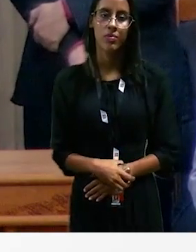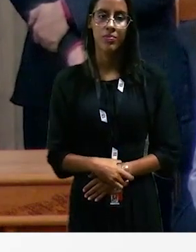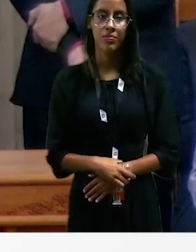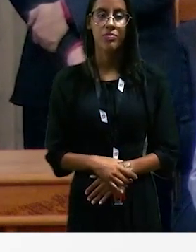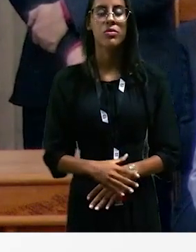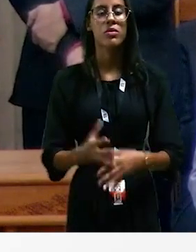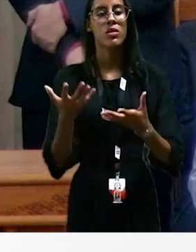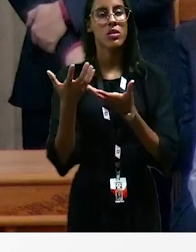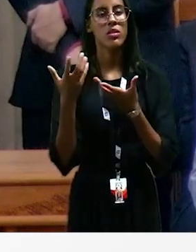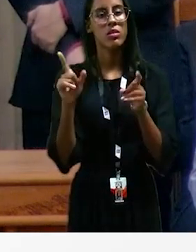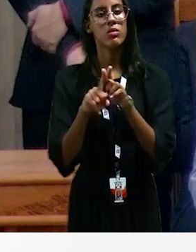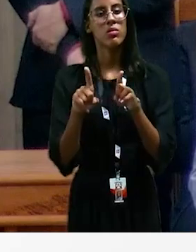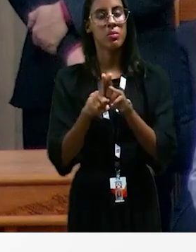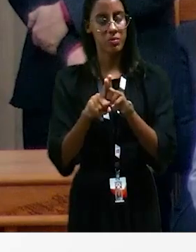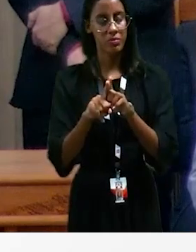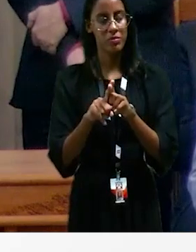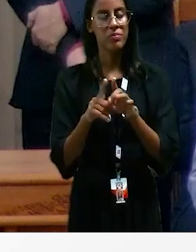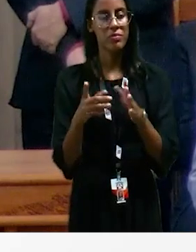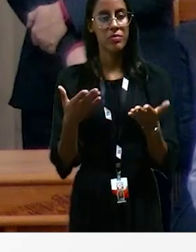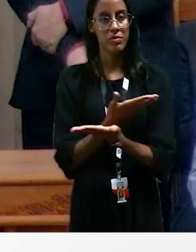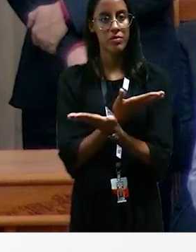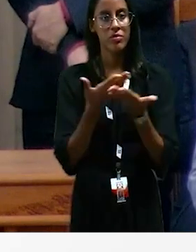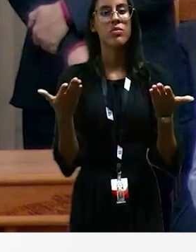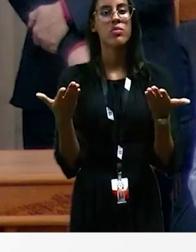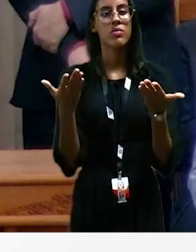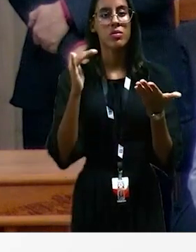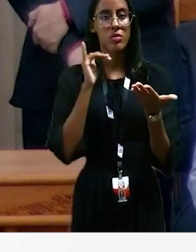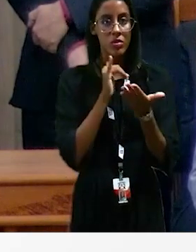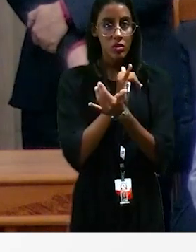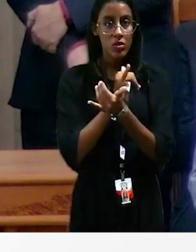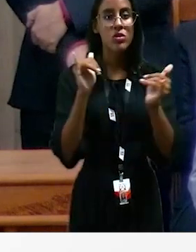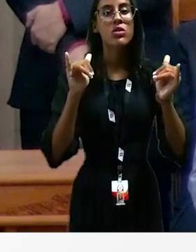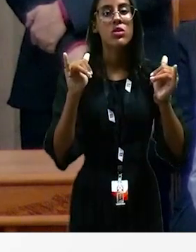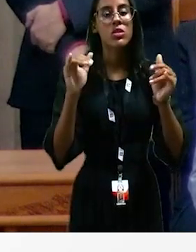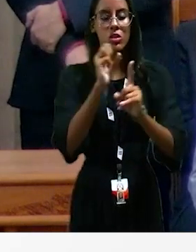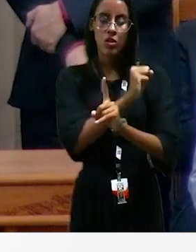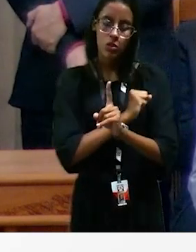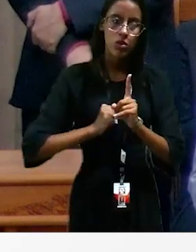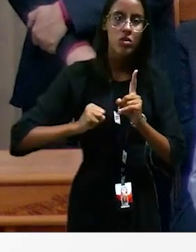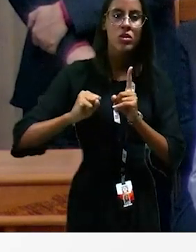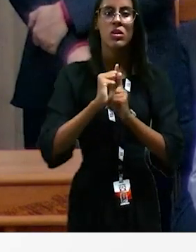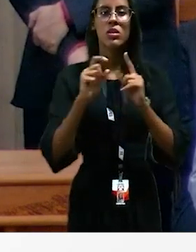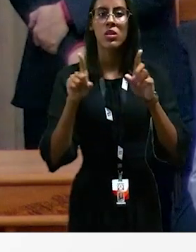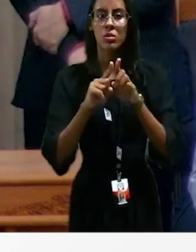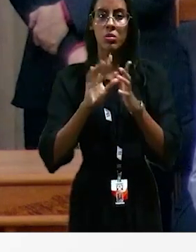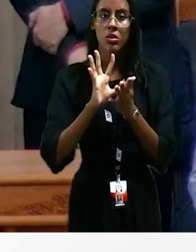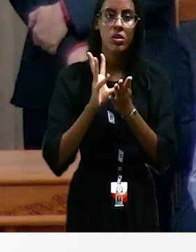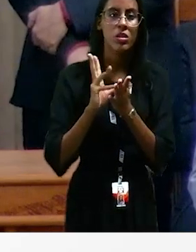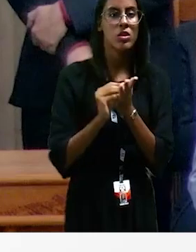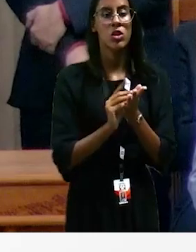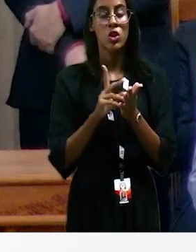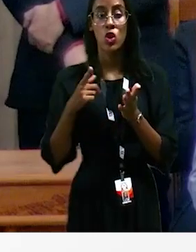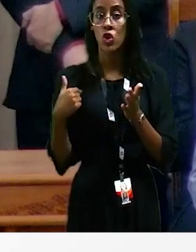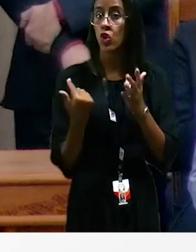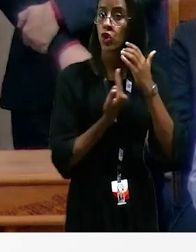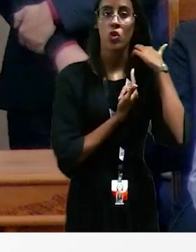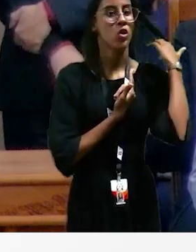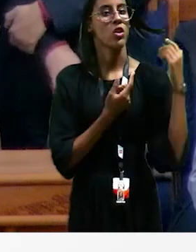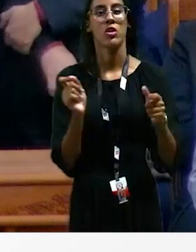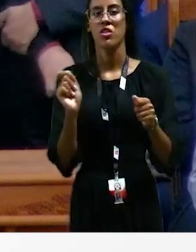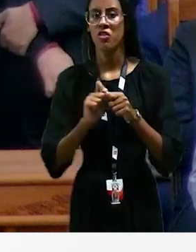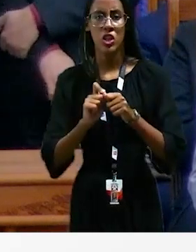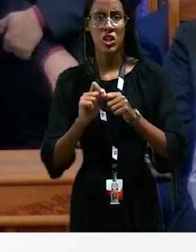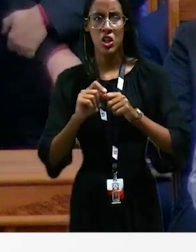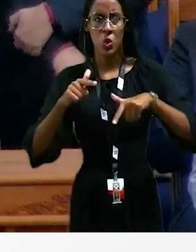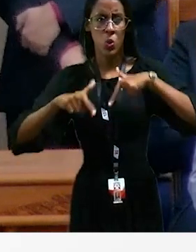e eu quero também dizer a igreja e a sociedade que nós não somos aleatórios e